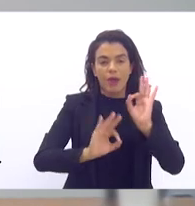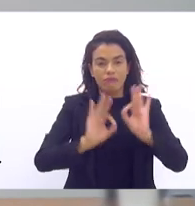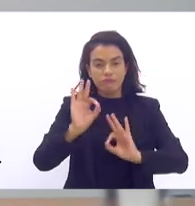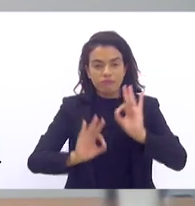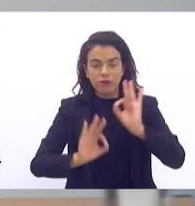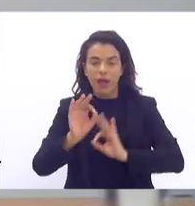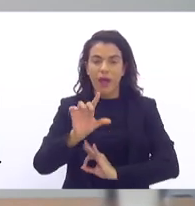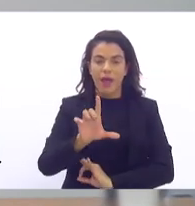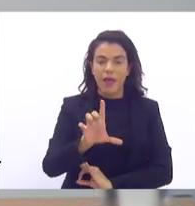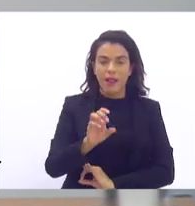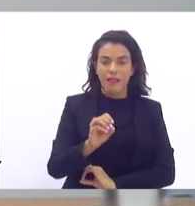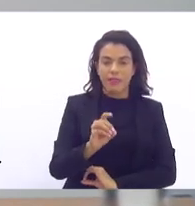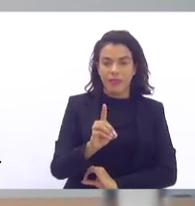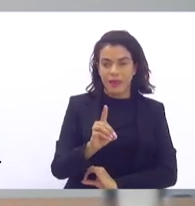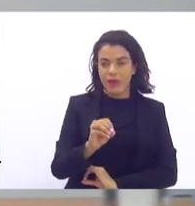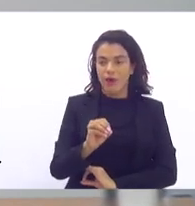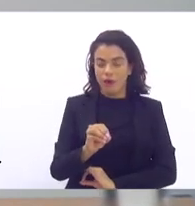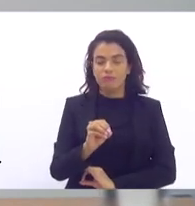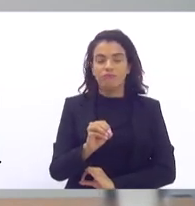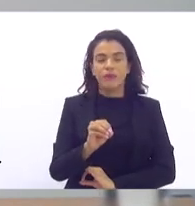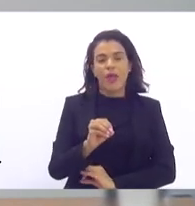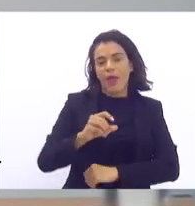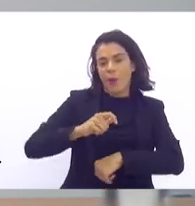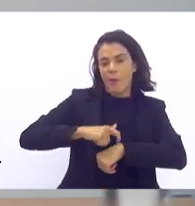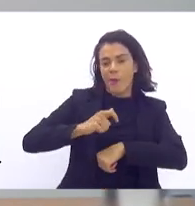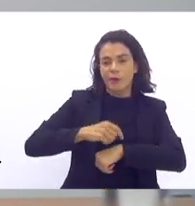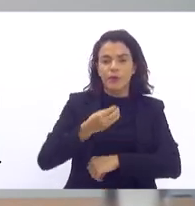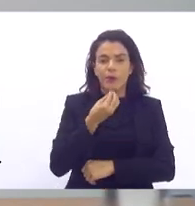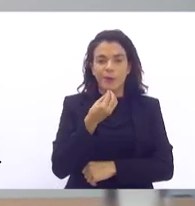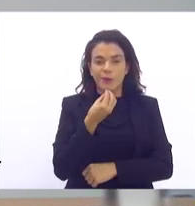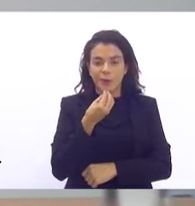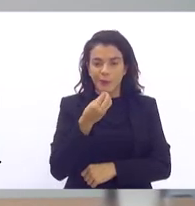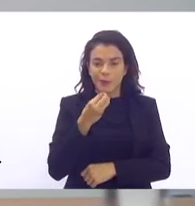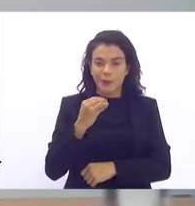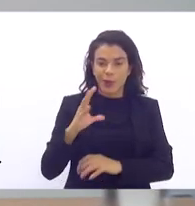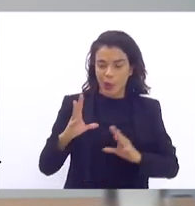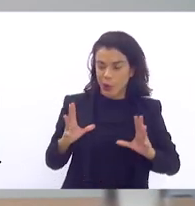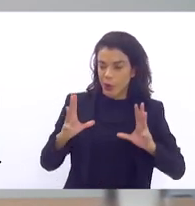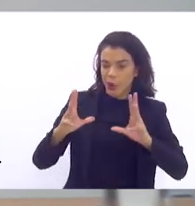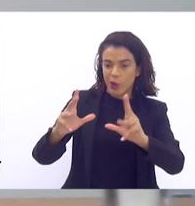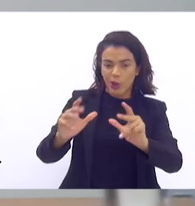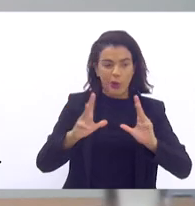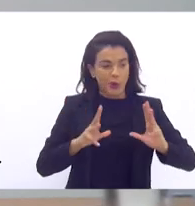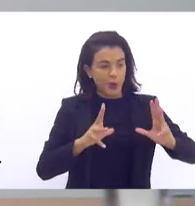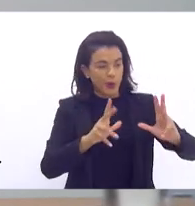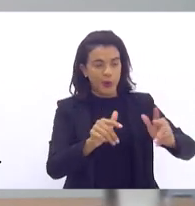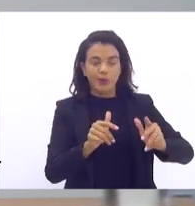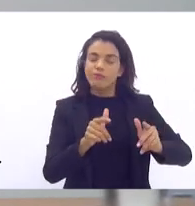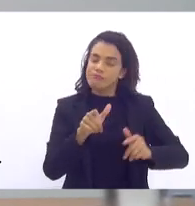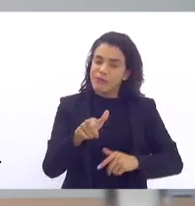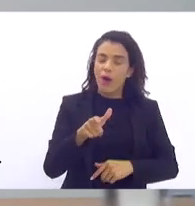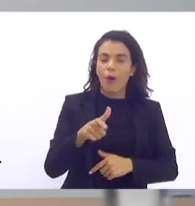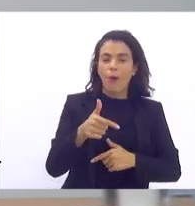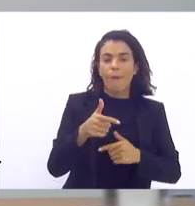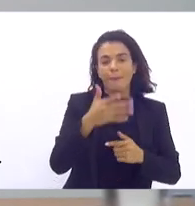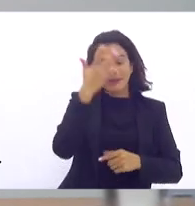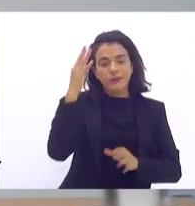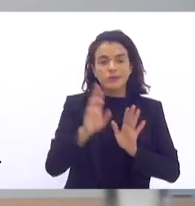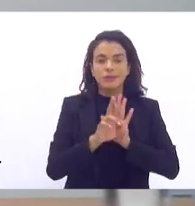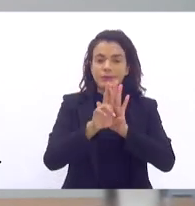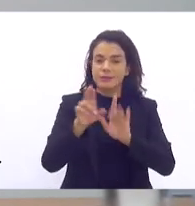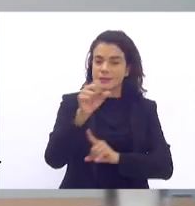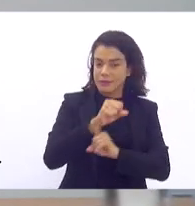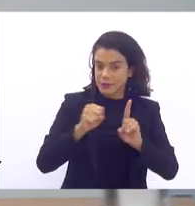LDO é um momento de oportunidade porque todos que estão aqui são agentes políticos são agentes da sociedade